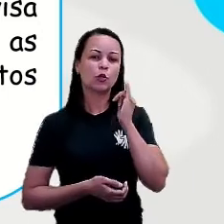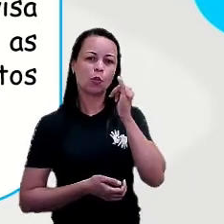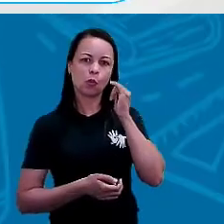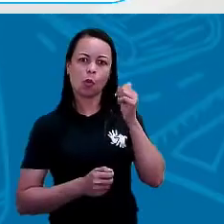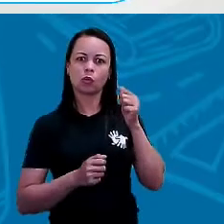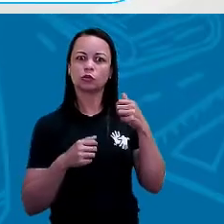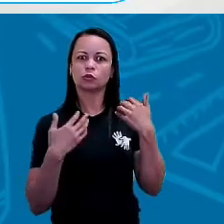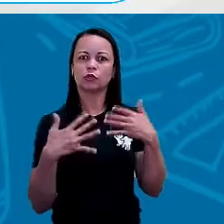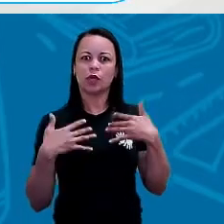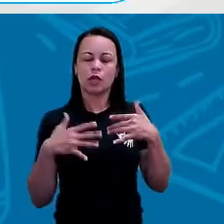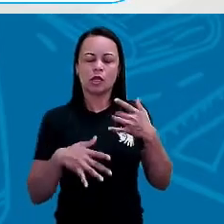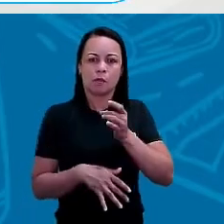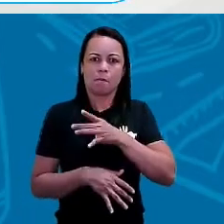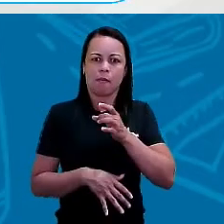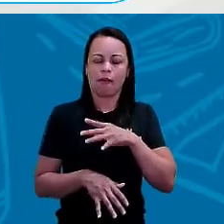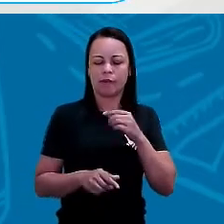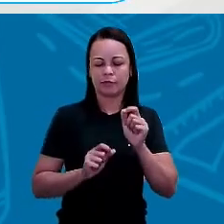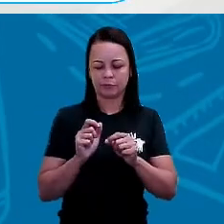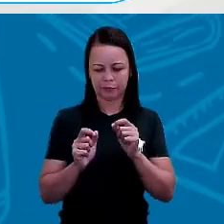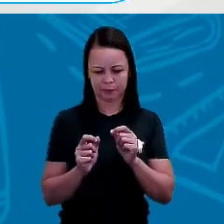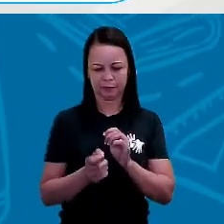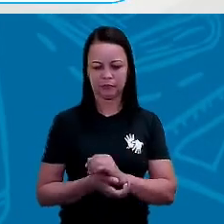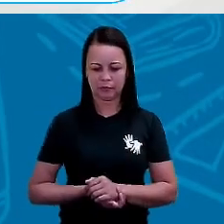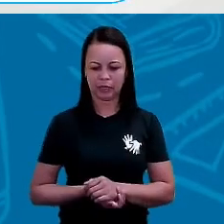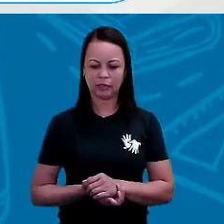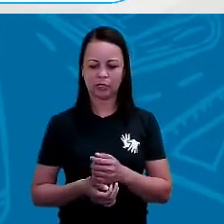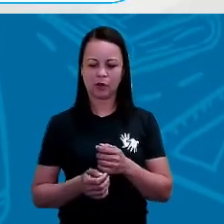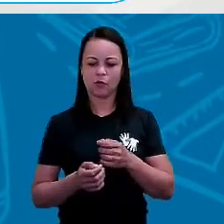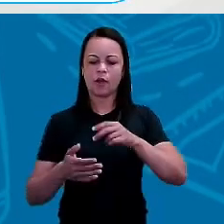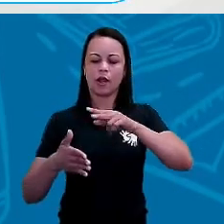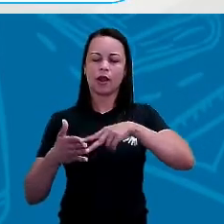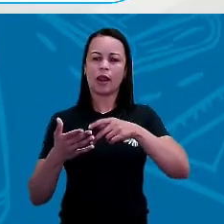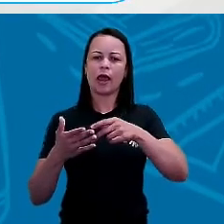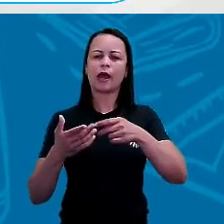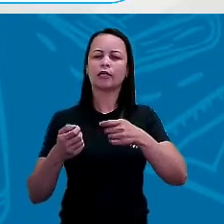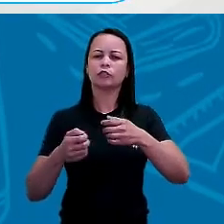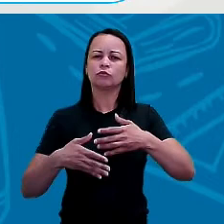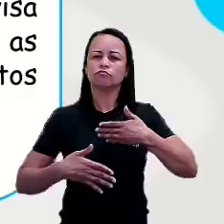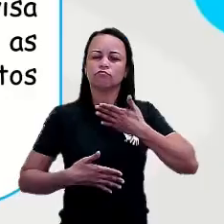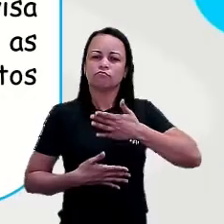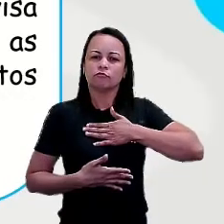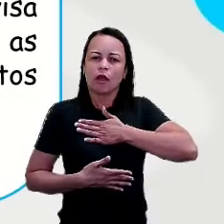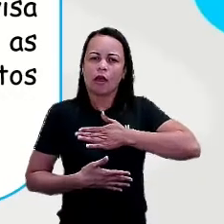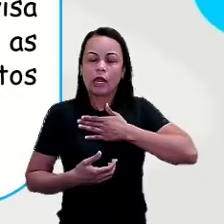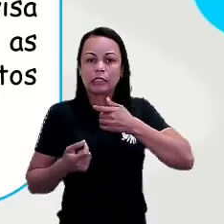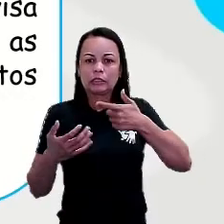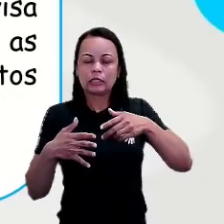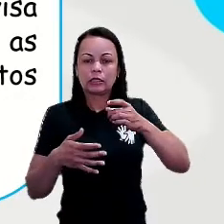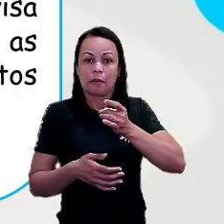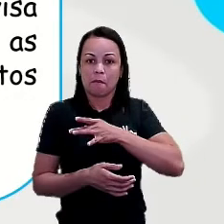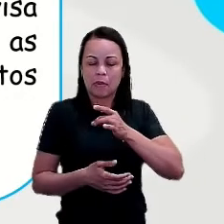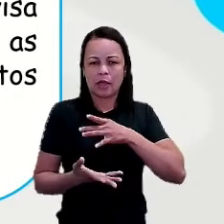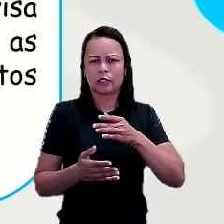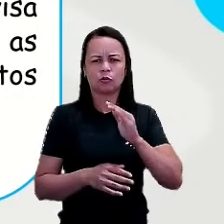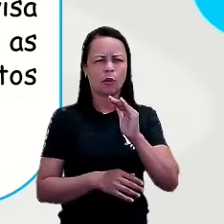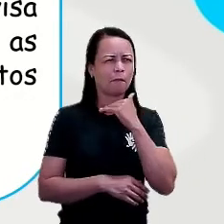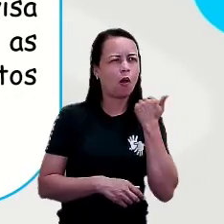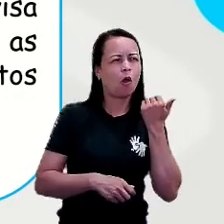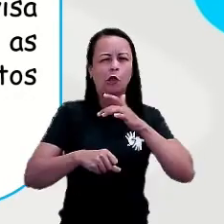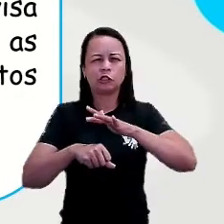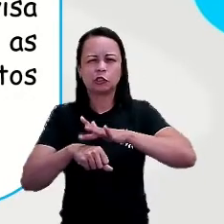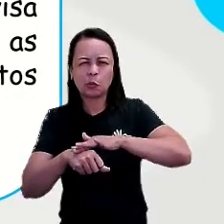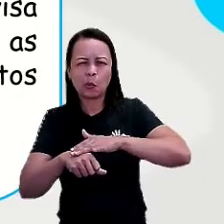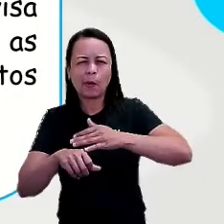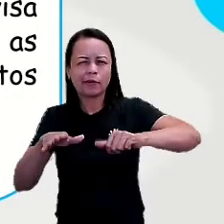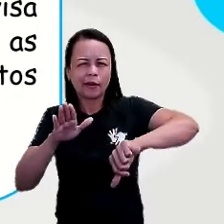com aquele do Enigma, né? É um relato literário ficcional que visa provocar sentimentos de medo no leitor. A morte, as doenças, os